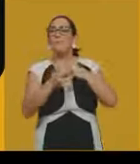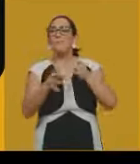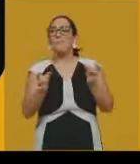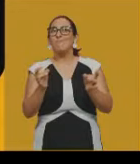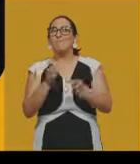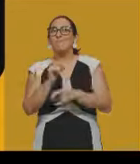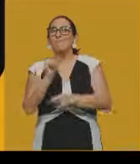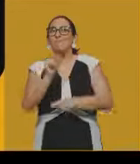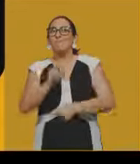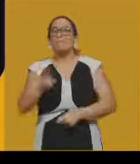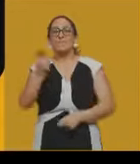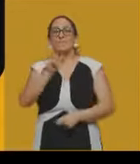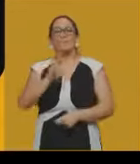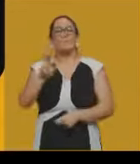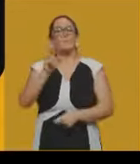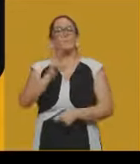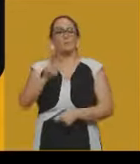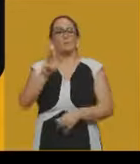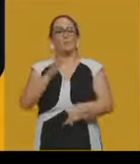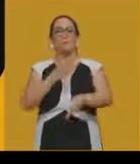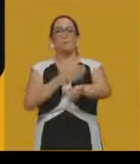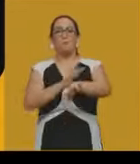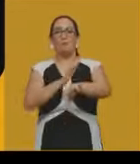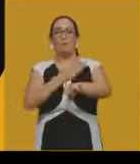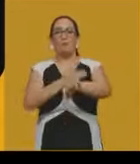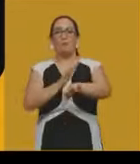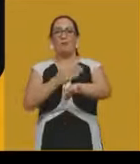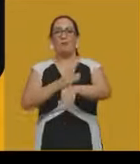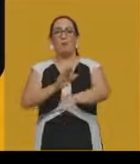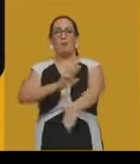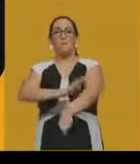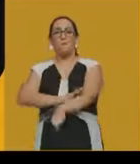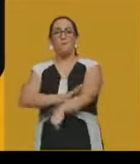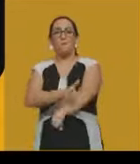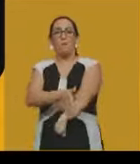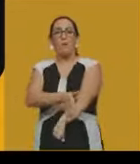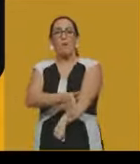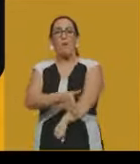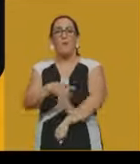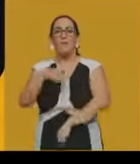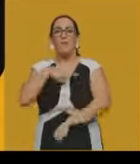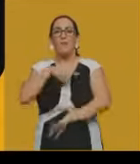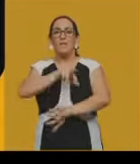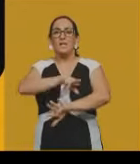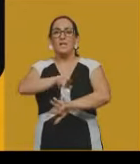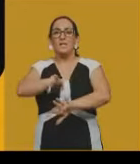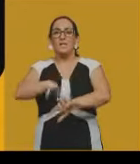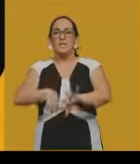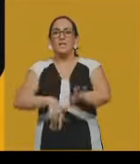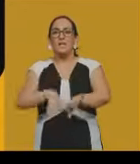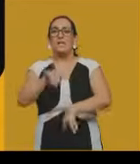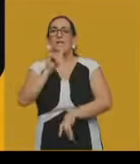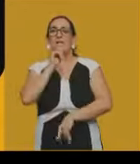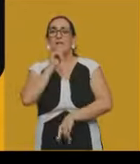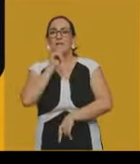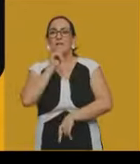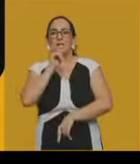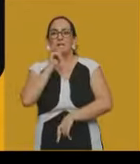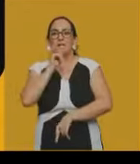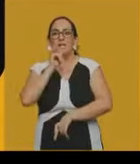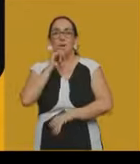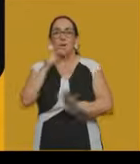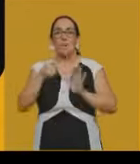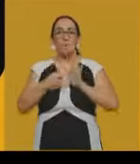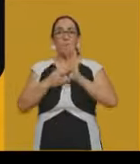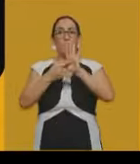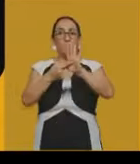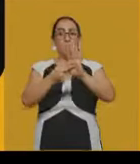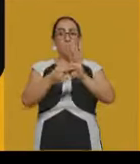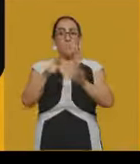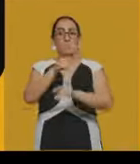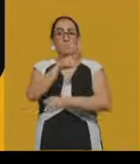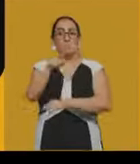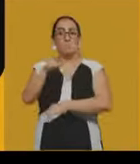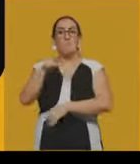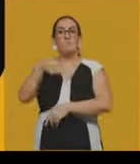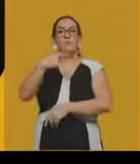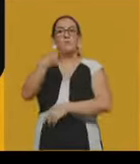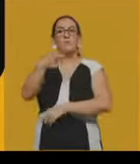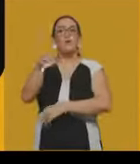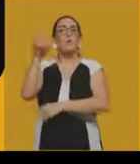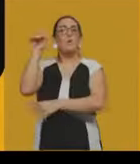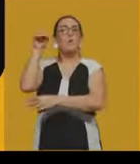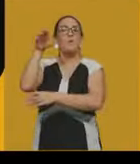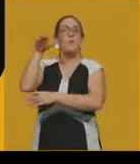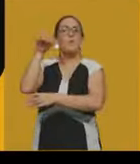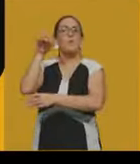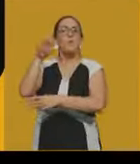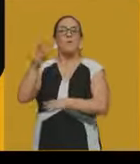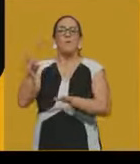práticas racistas. Então, a gente tem muitos exemplos aí, eu vou deixar no slide depois, a respeito de jornalistas que